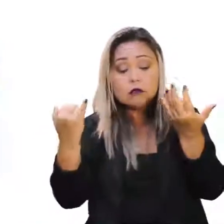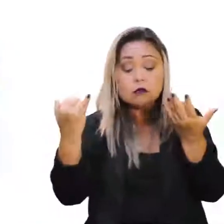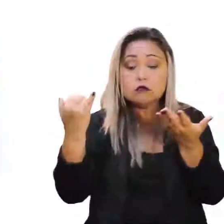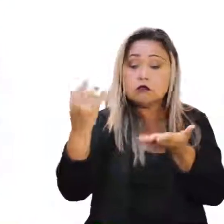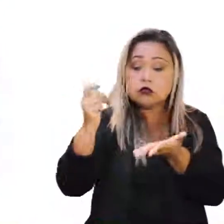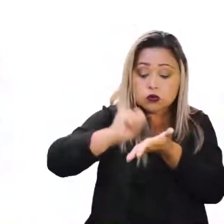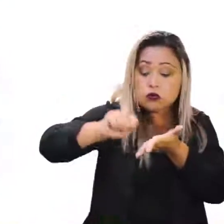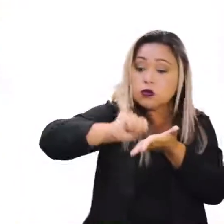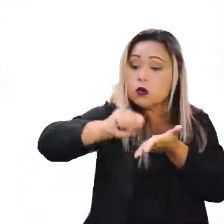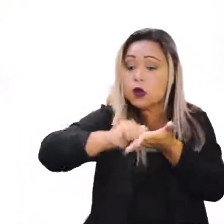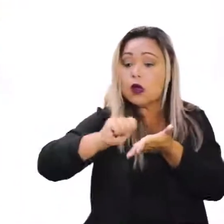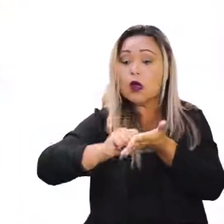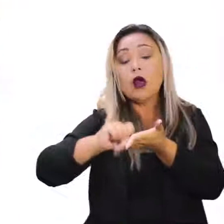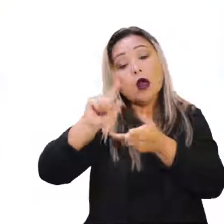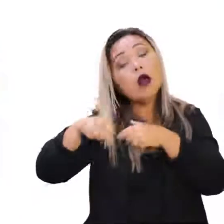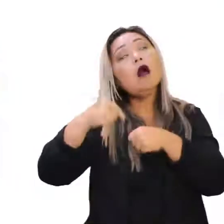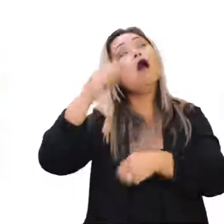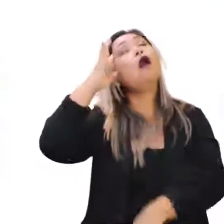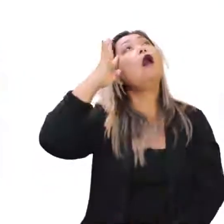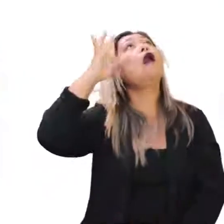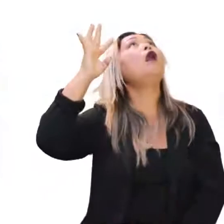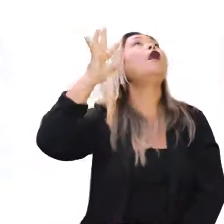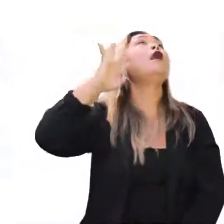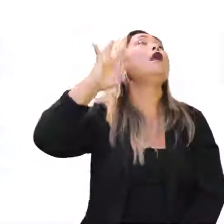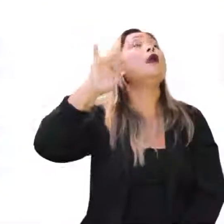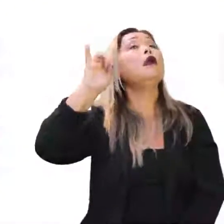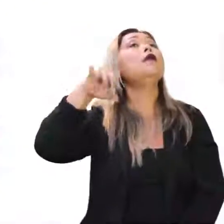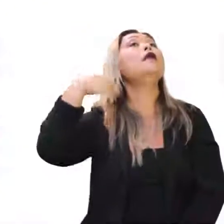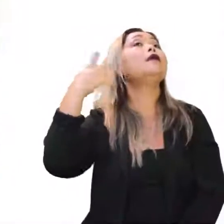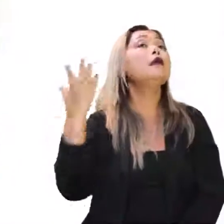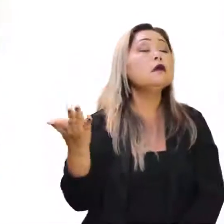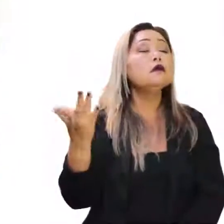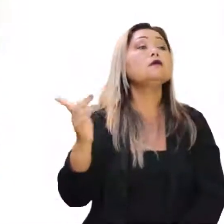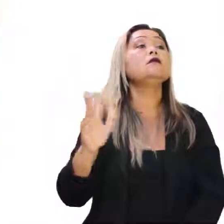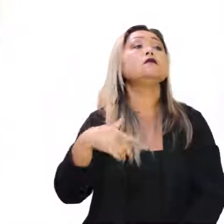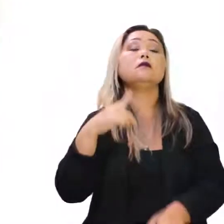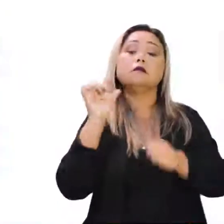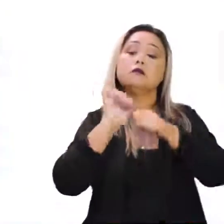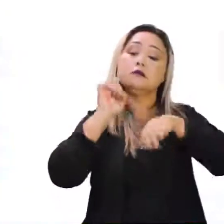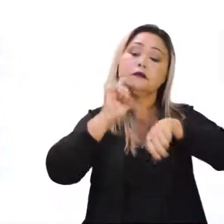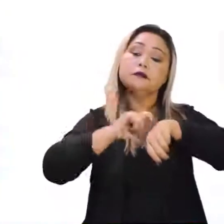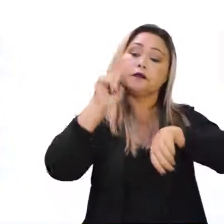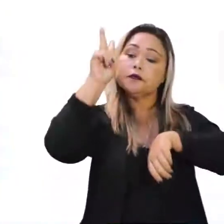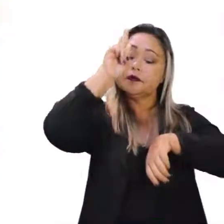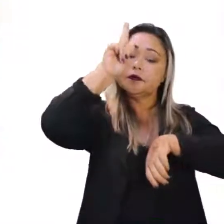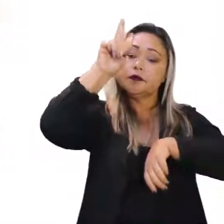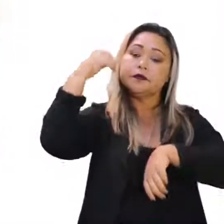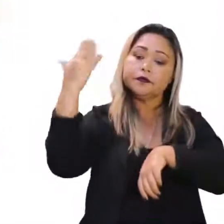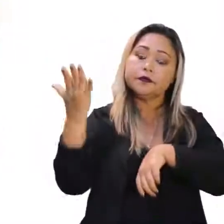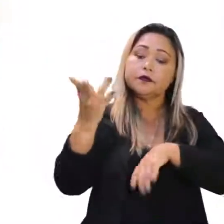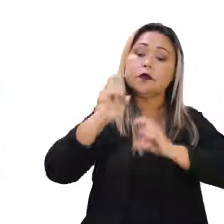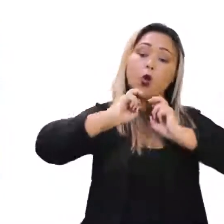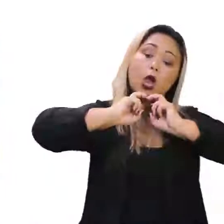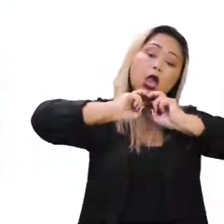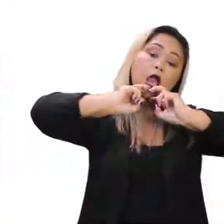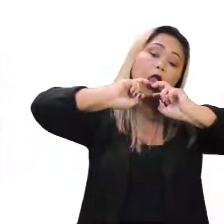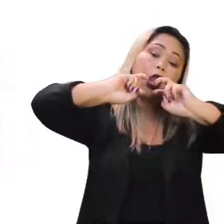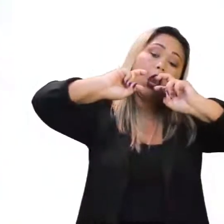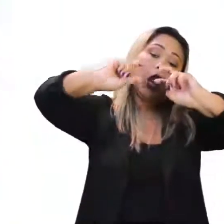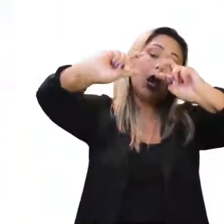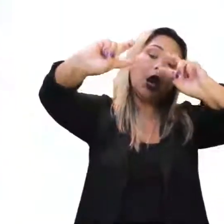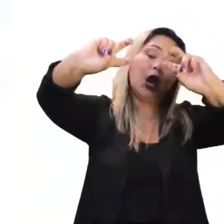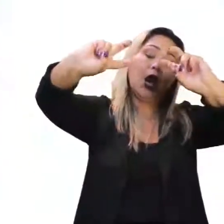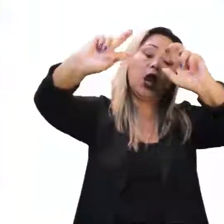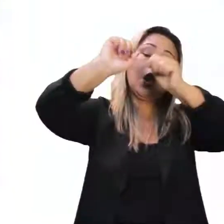teve. Então, ele imaginou o que foi, dessa forma aí, esse momento histórico aí do grito